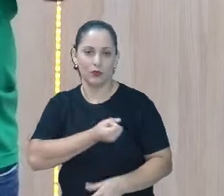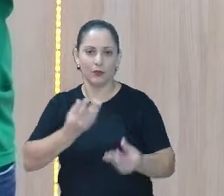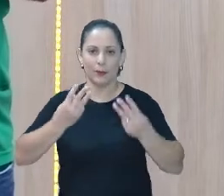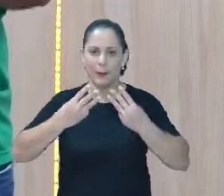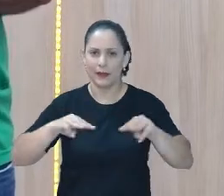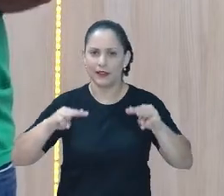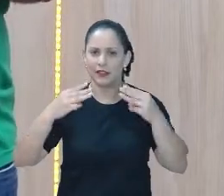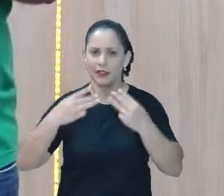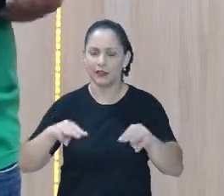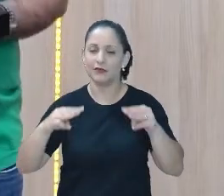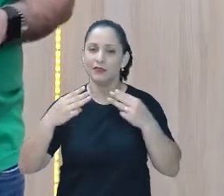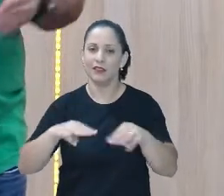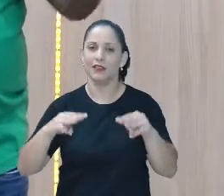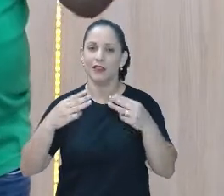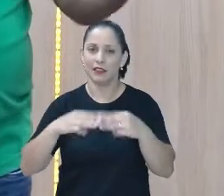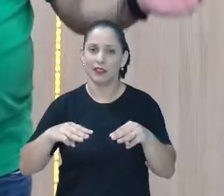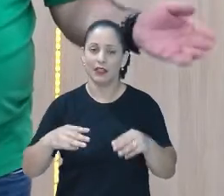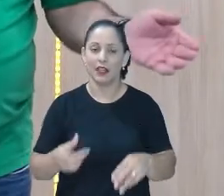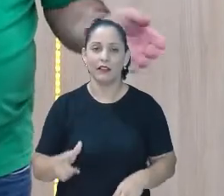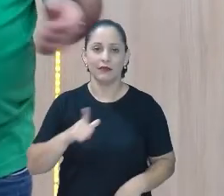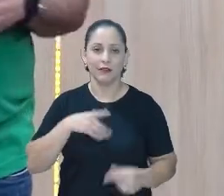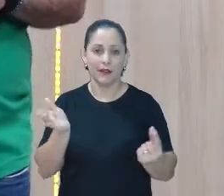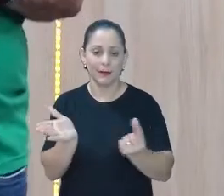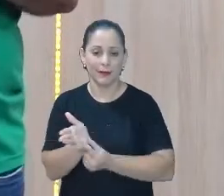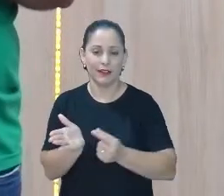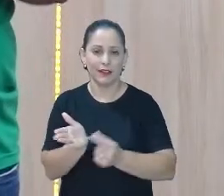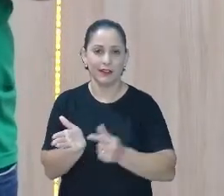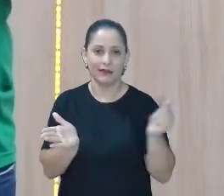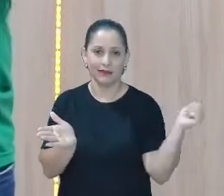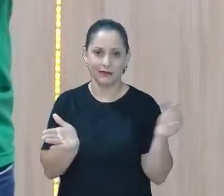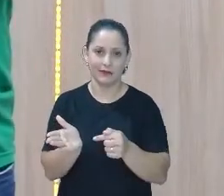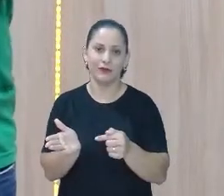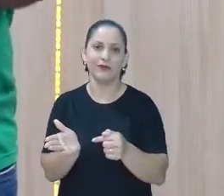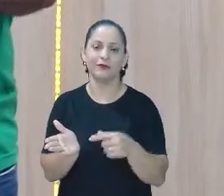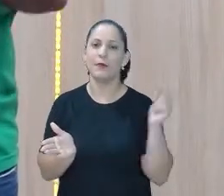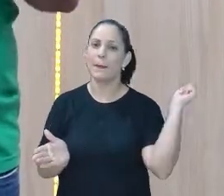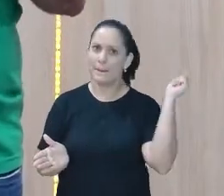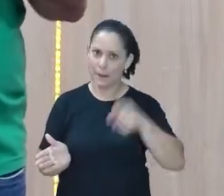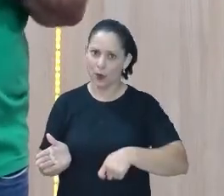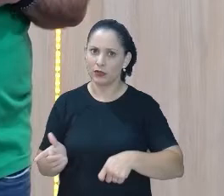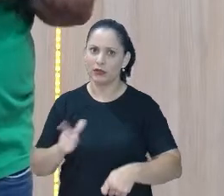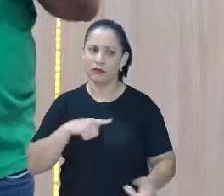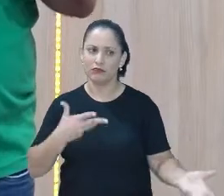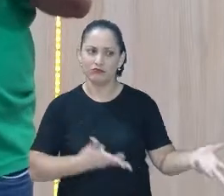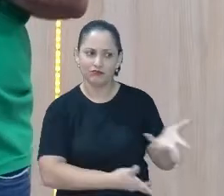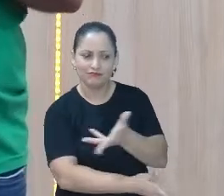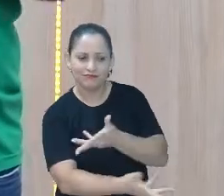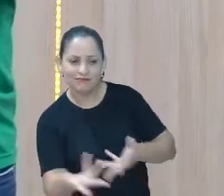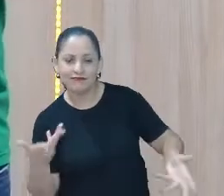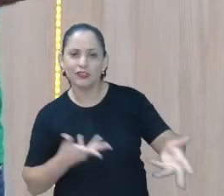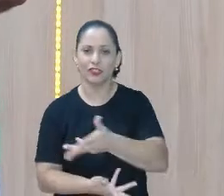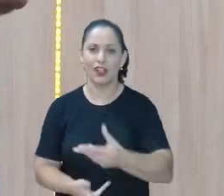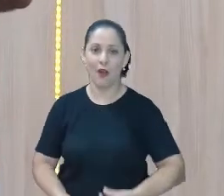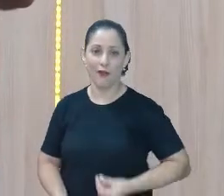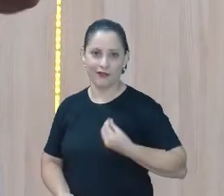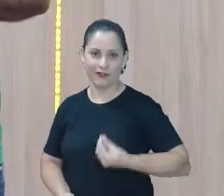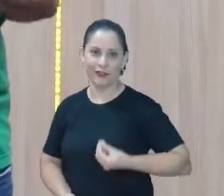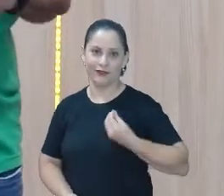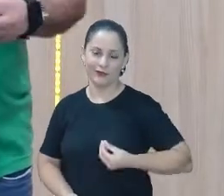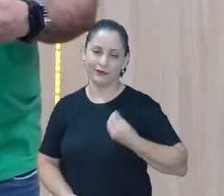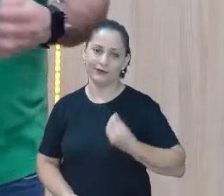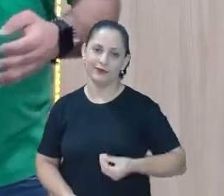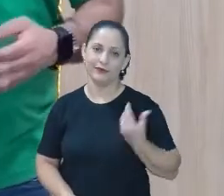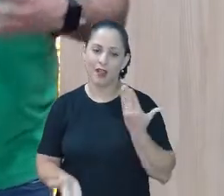enturmados, vocês serão enturmados no aplicativo e poderão interagir conosco ao vivo aqui,